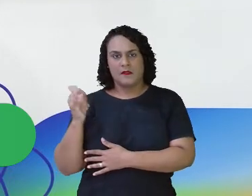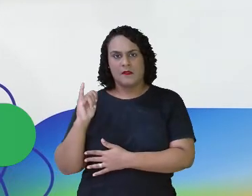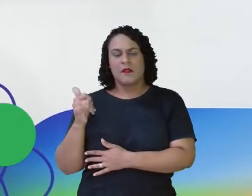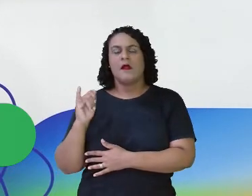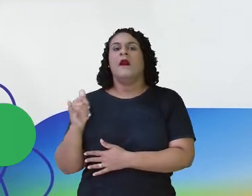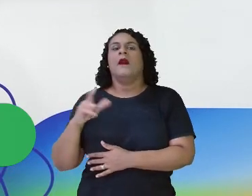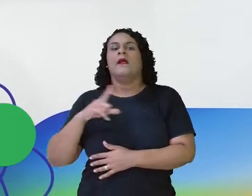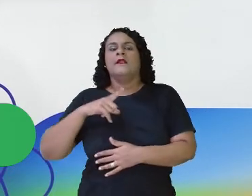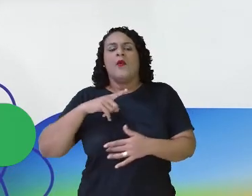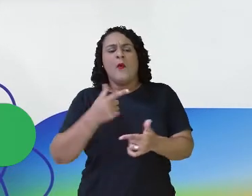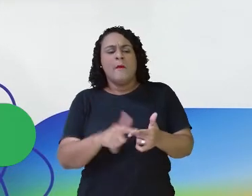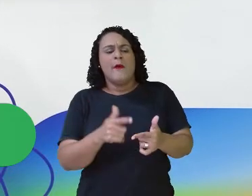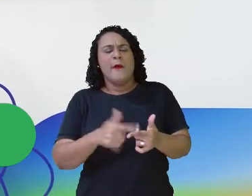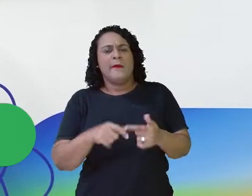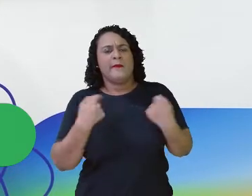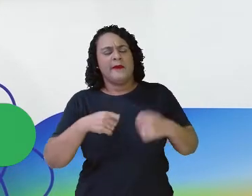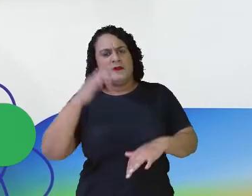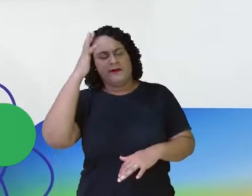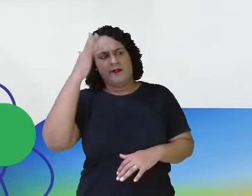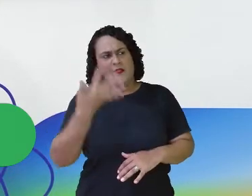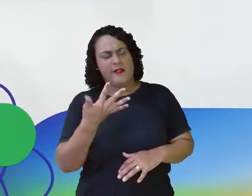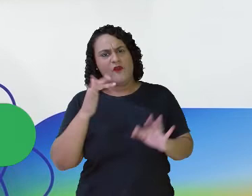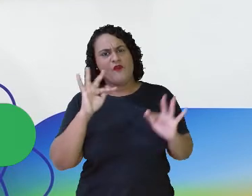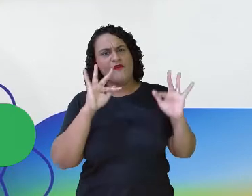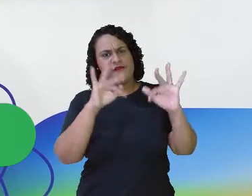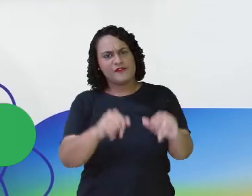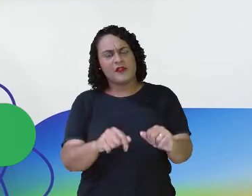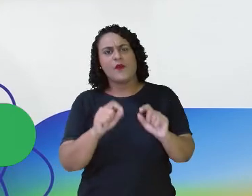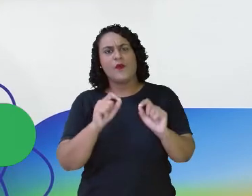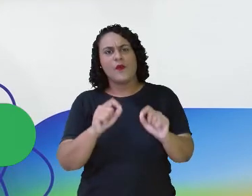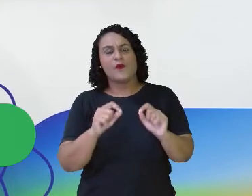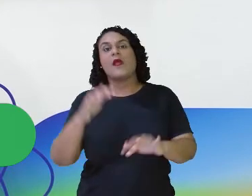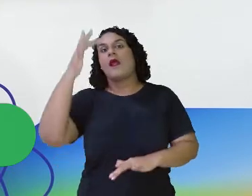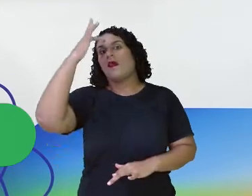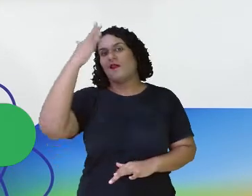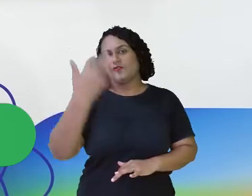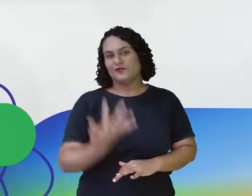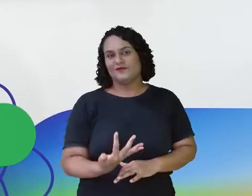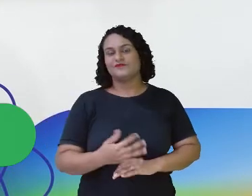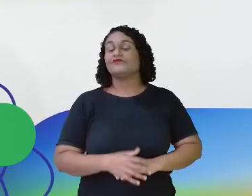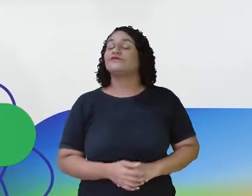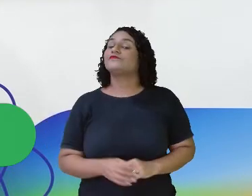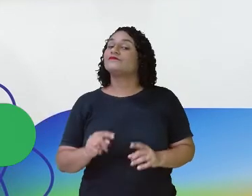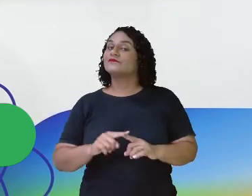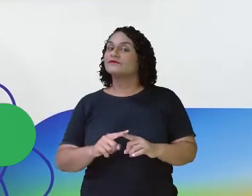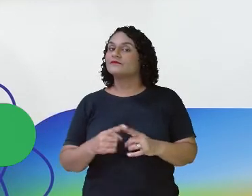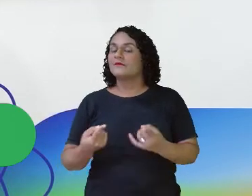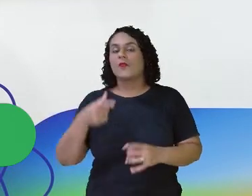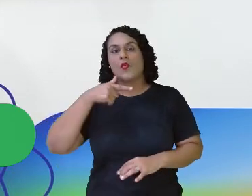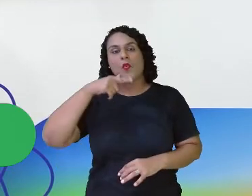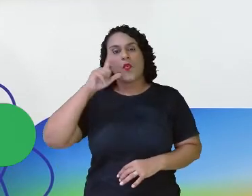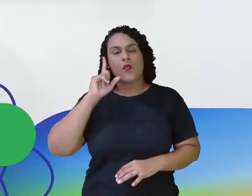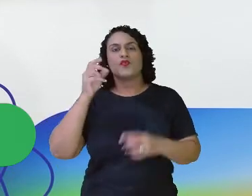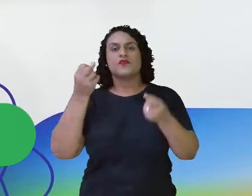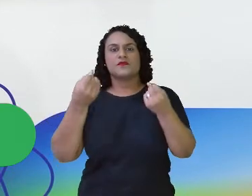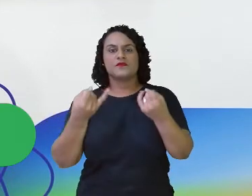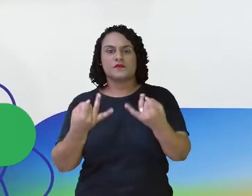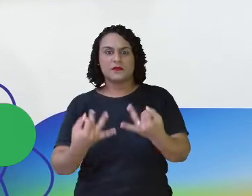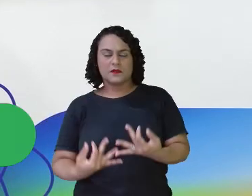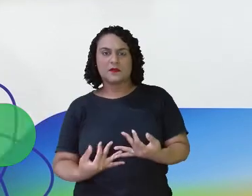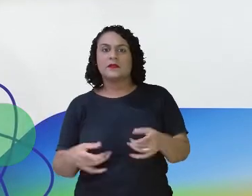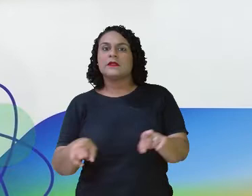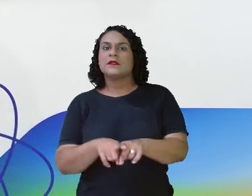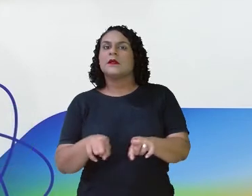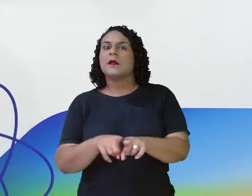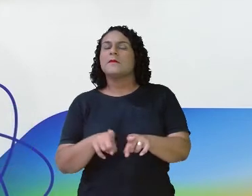desse problema e o final dele é o desfecho, é a solução, certo? Só que ontem, quando eu falei sobre isso, eu também